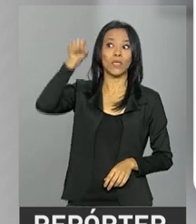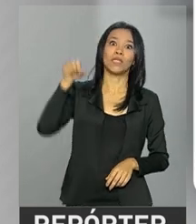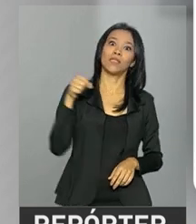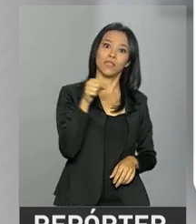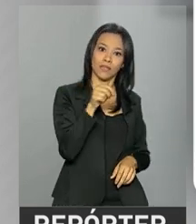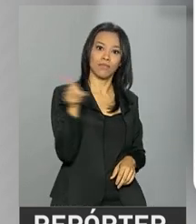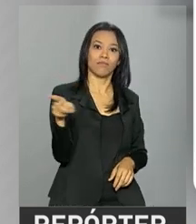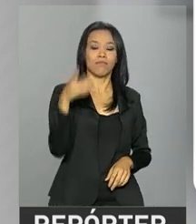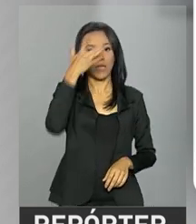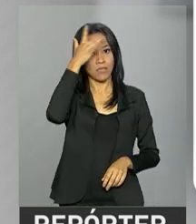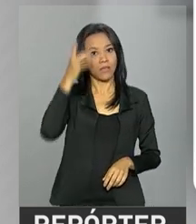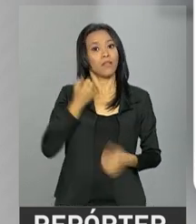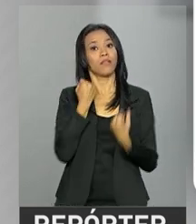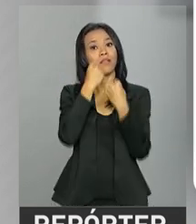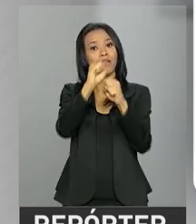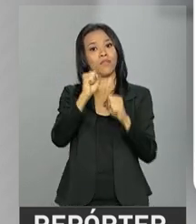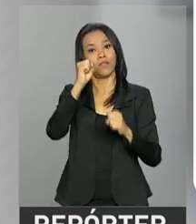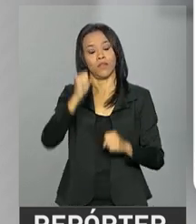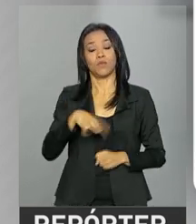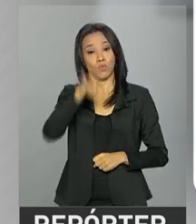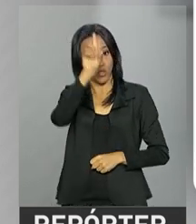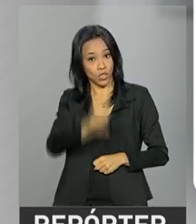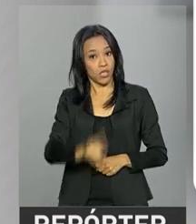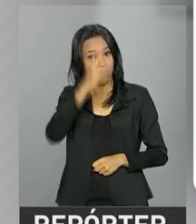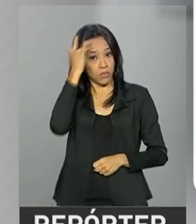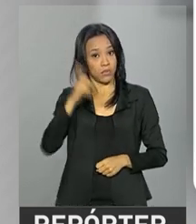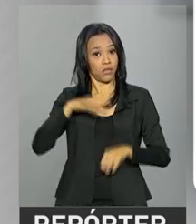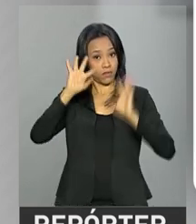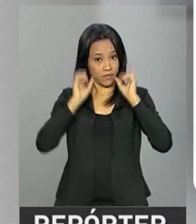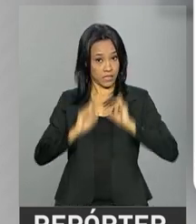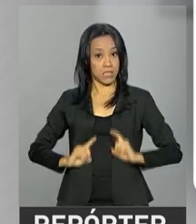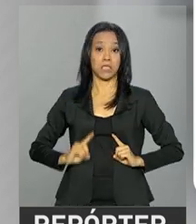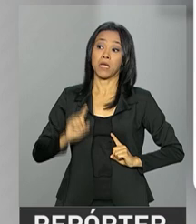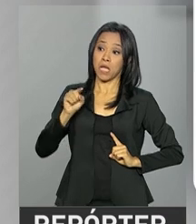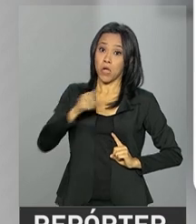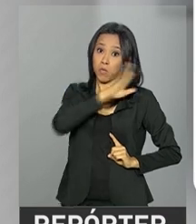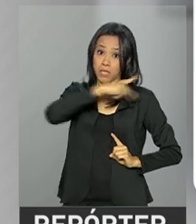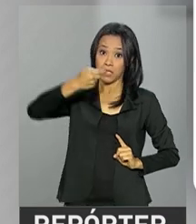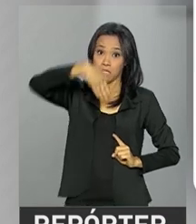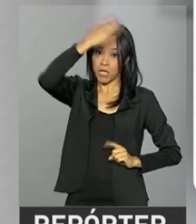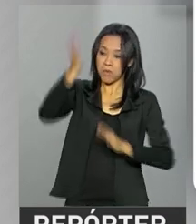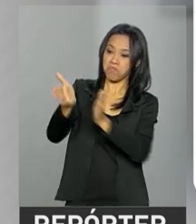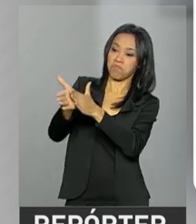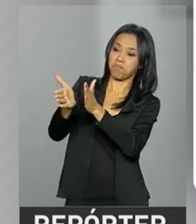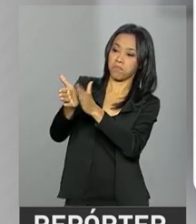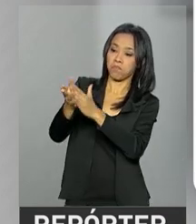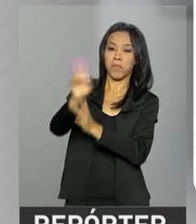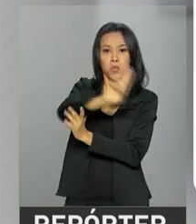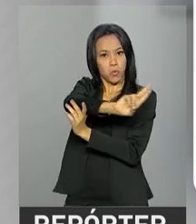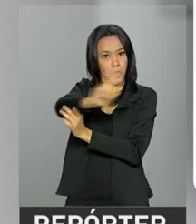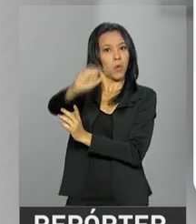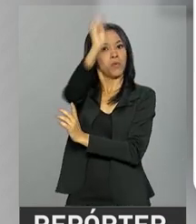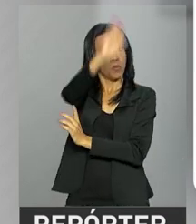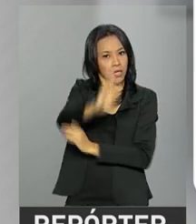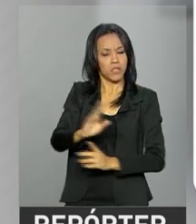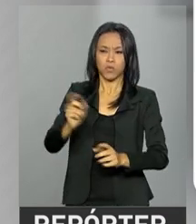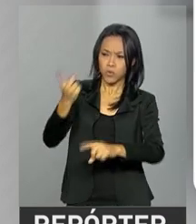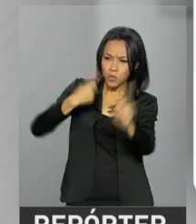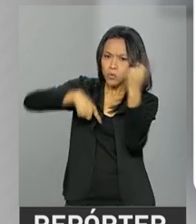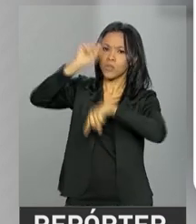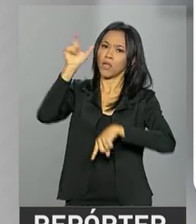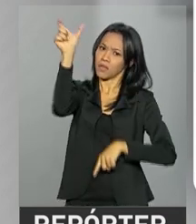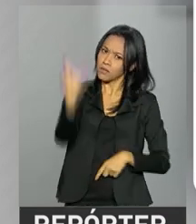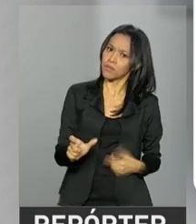deficiência o presidente michel temer parabenizou a deputada por levar o nome do nosso país e desejam sucesso na luta por essa